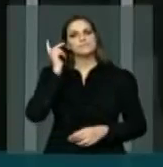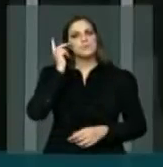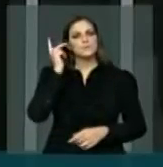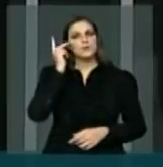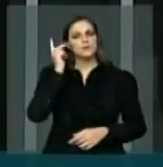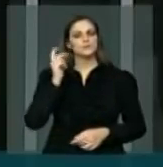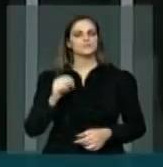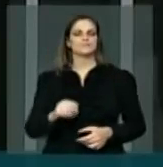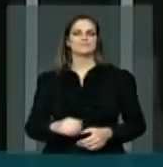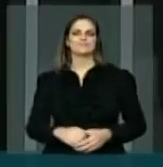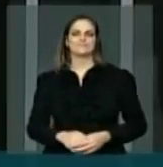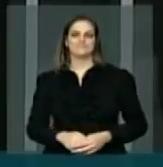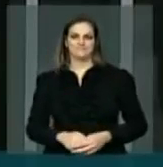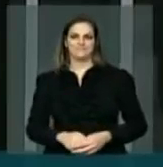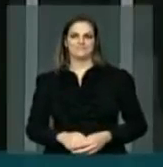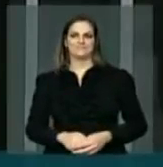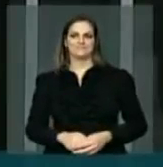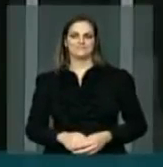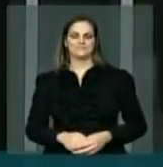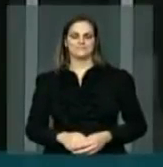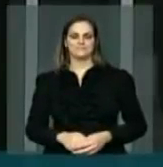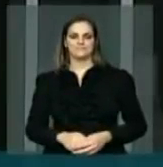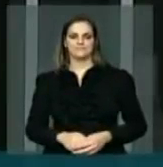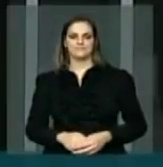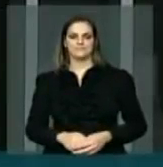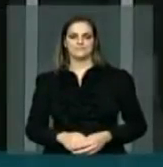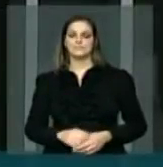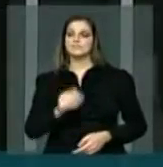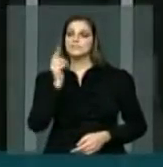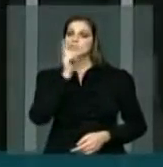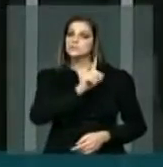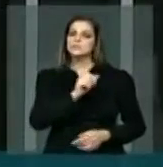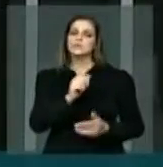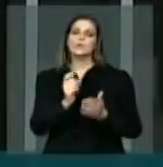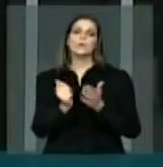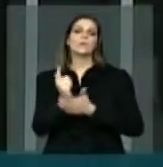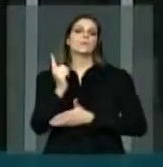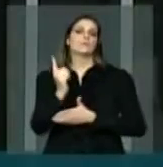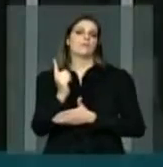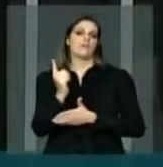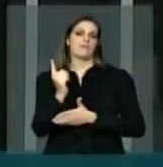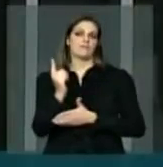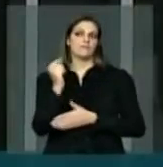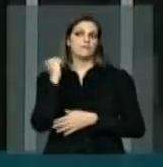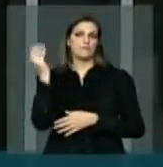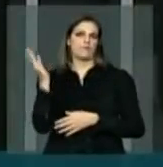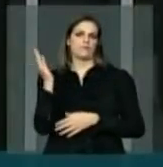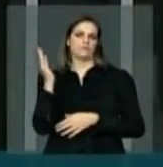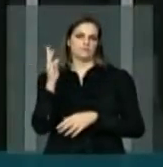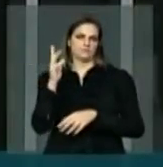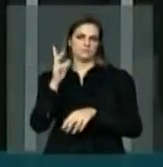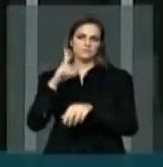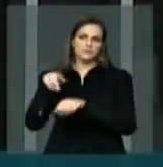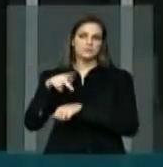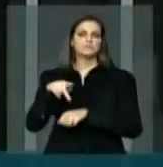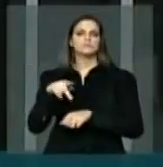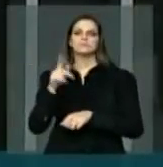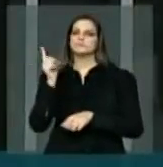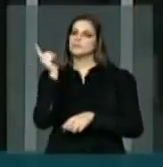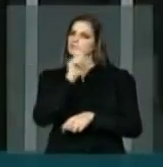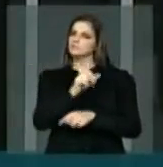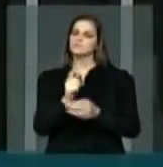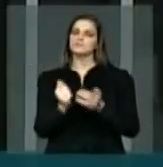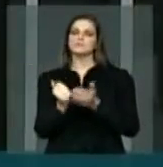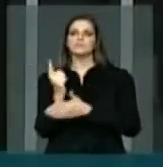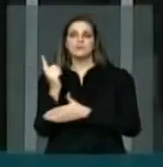feita com a importação dessas cadeiras, destinadas especificamente para as crianças que têm essa